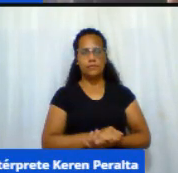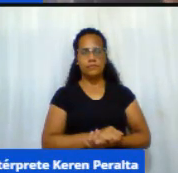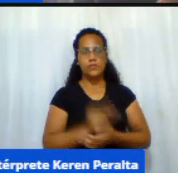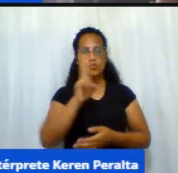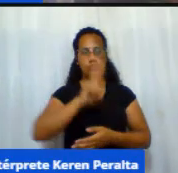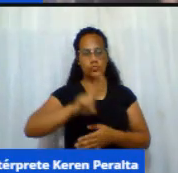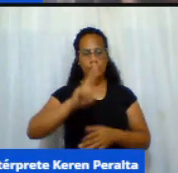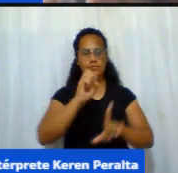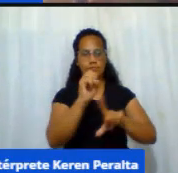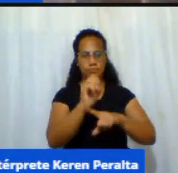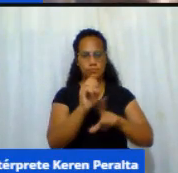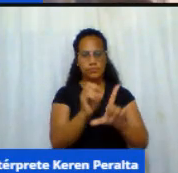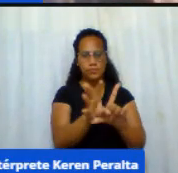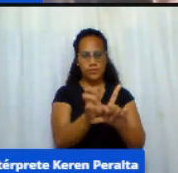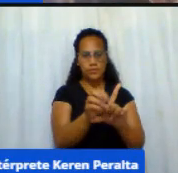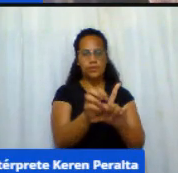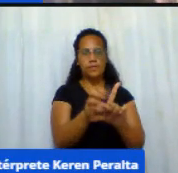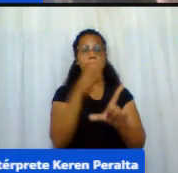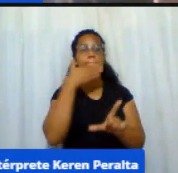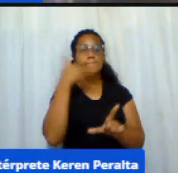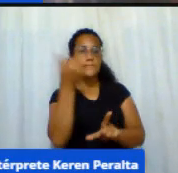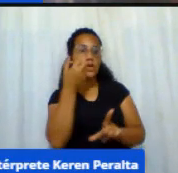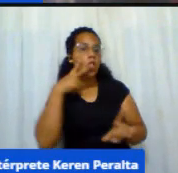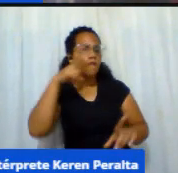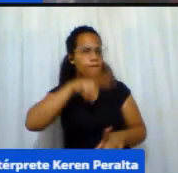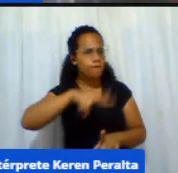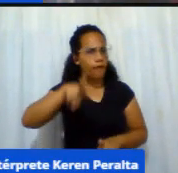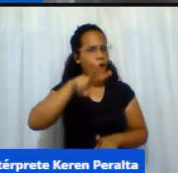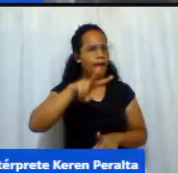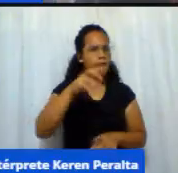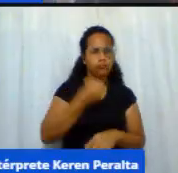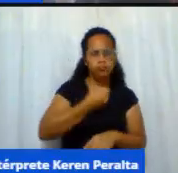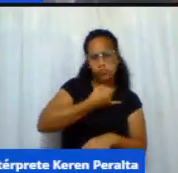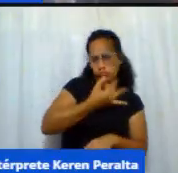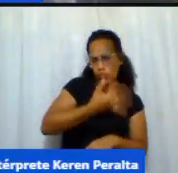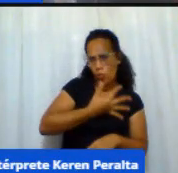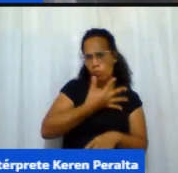de que melhor visualizem os dados discriminados,